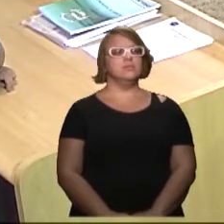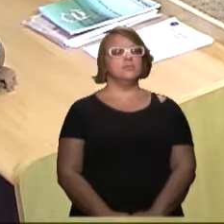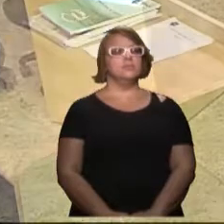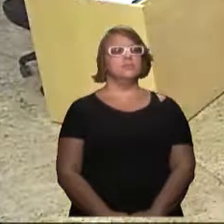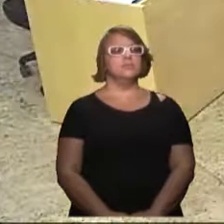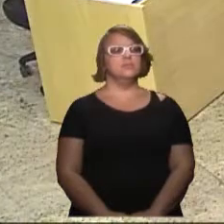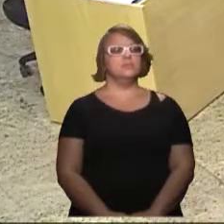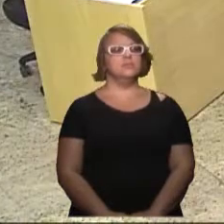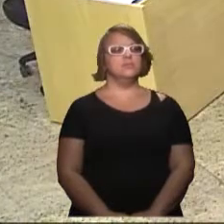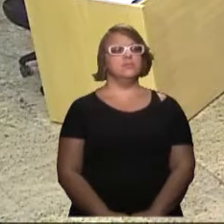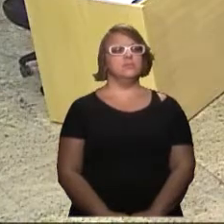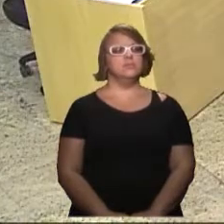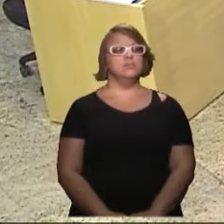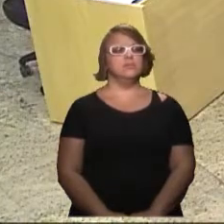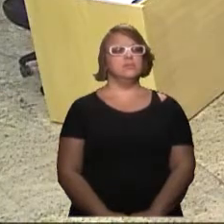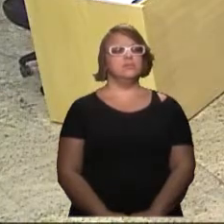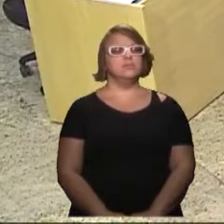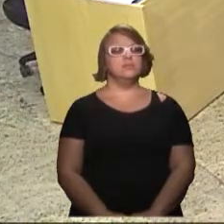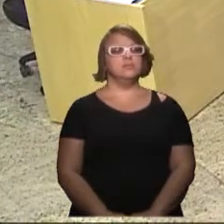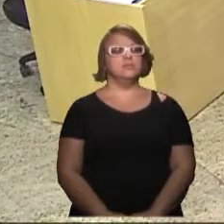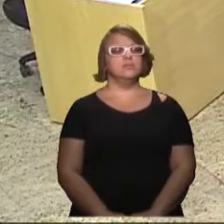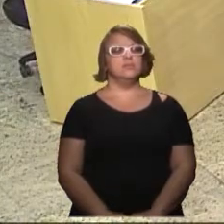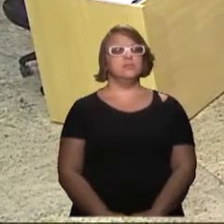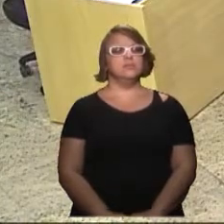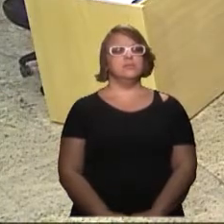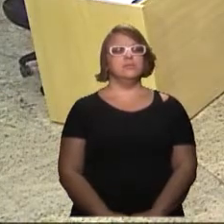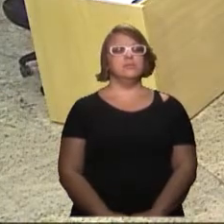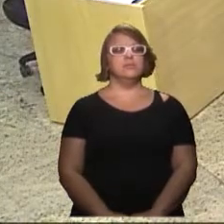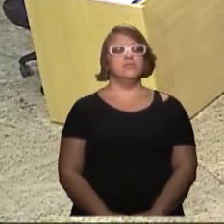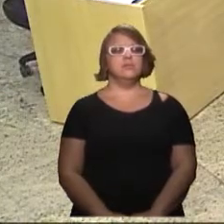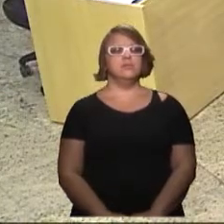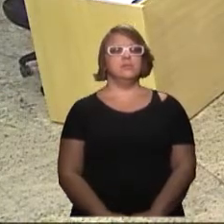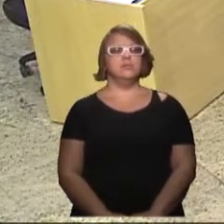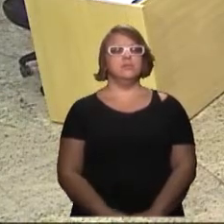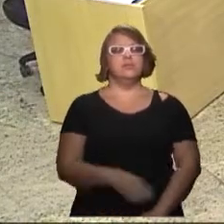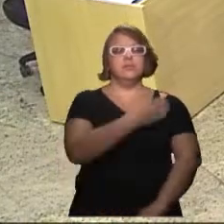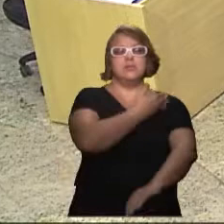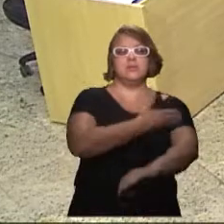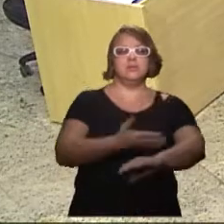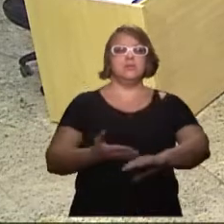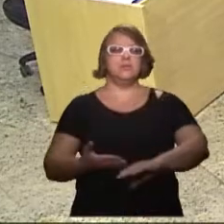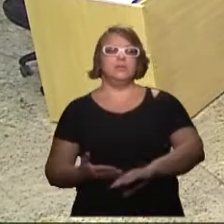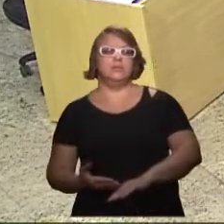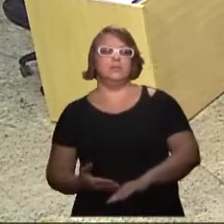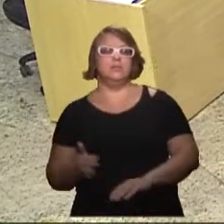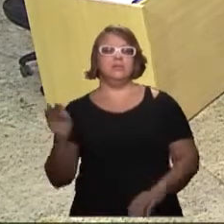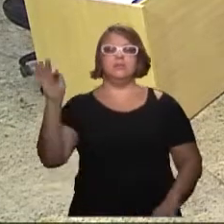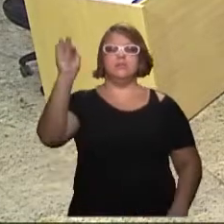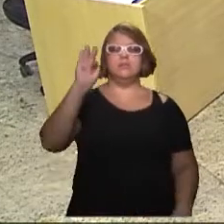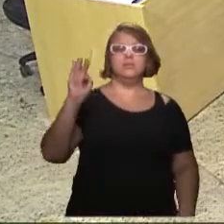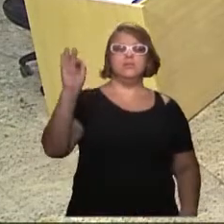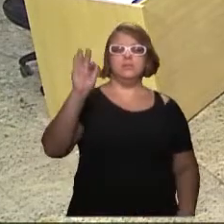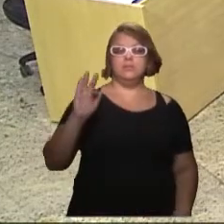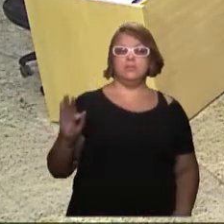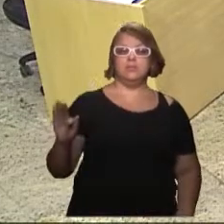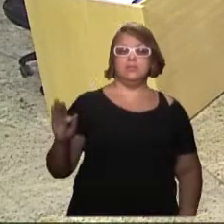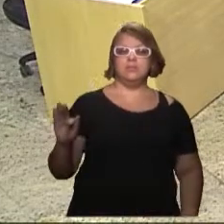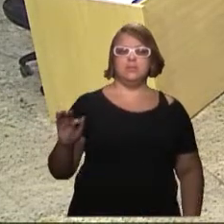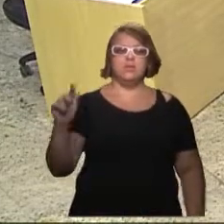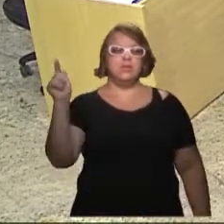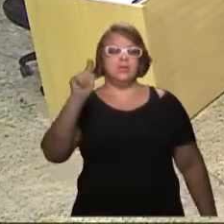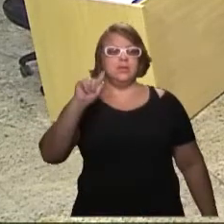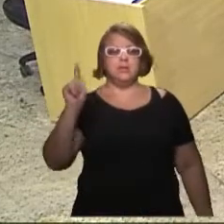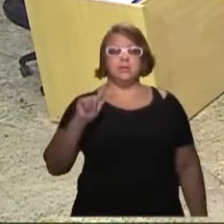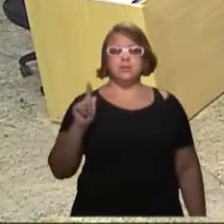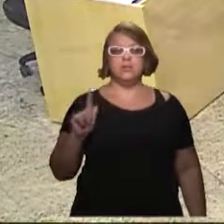universitário não é obrigatoriamente público. Mas como algumas universidades federais e até estaduais fornecem